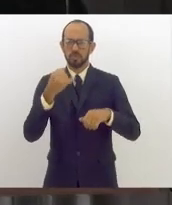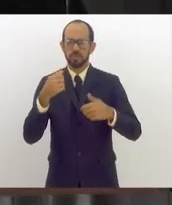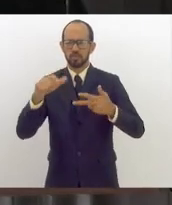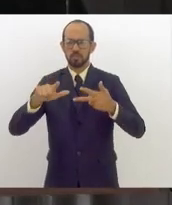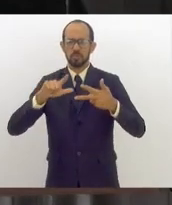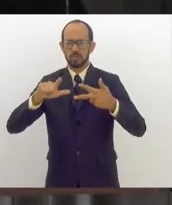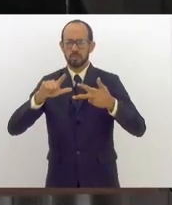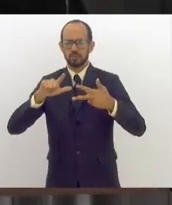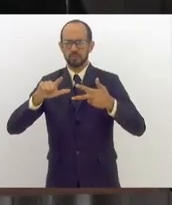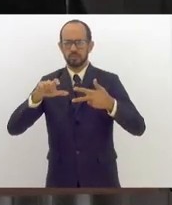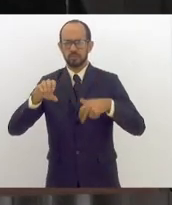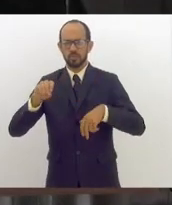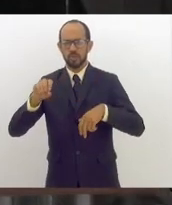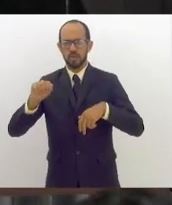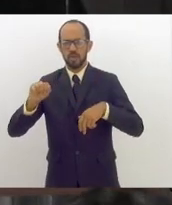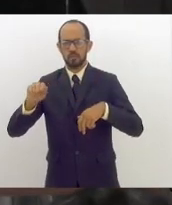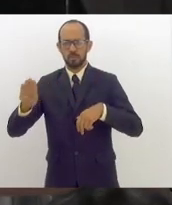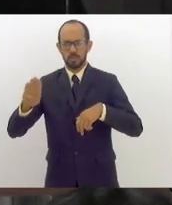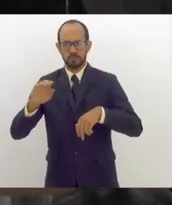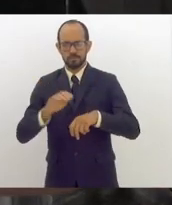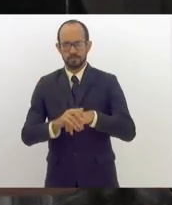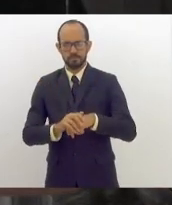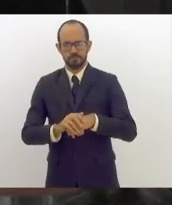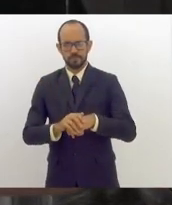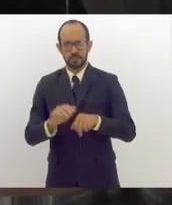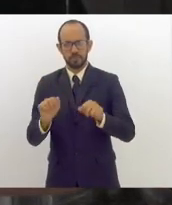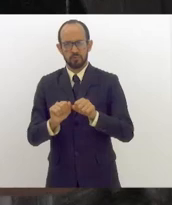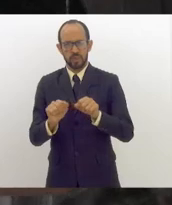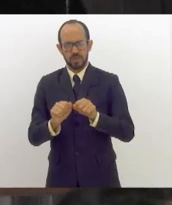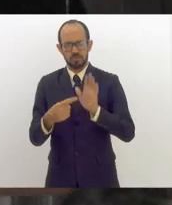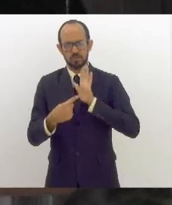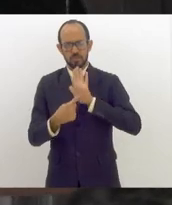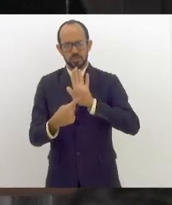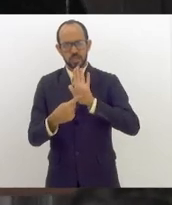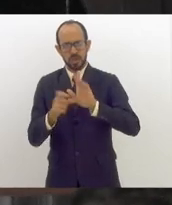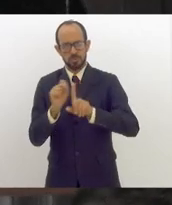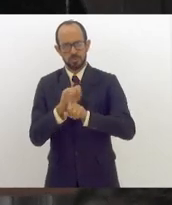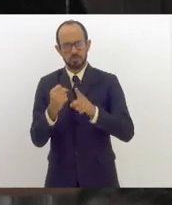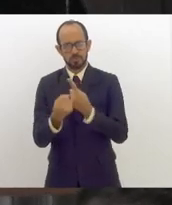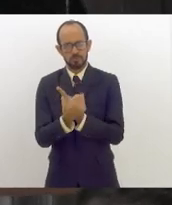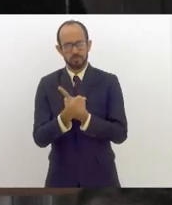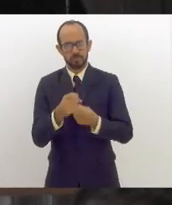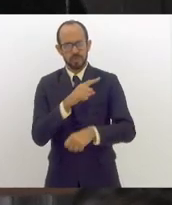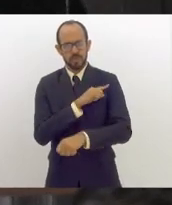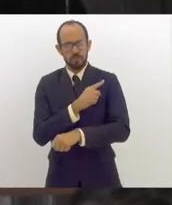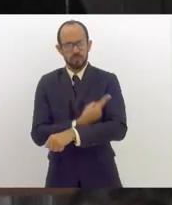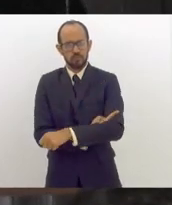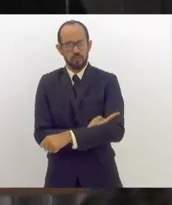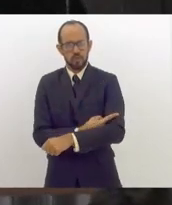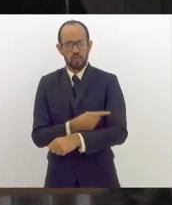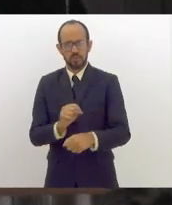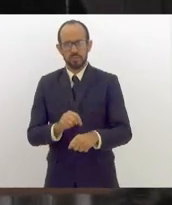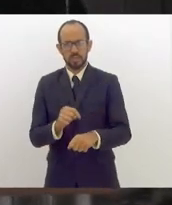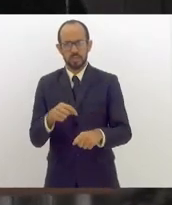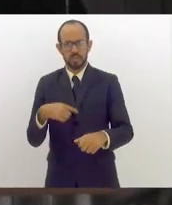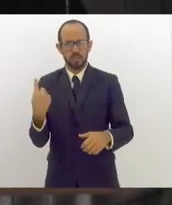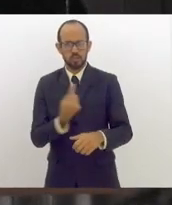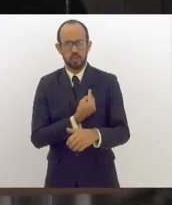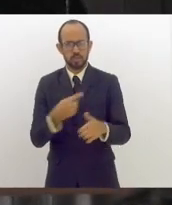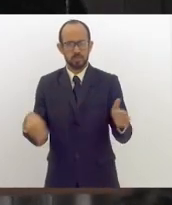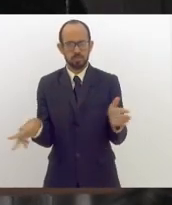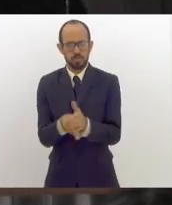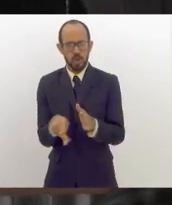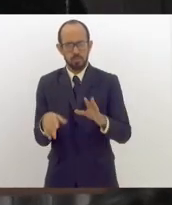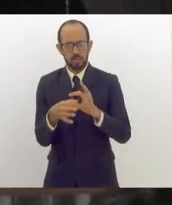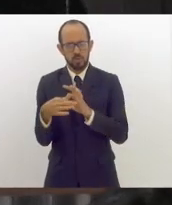e a Ordem dos Advogados do Brasil que vocaliza para a sociedade a força oriunda de nossa união Presidente